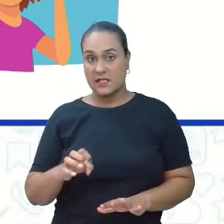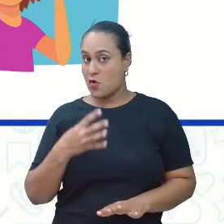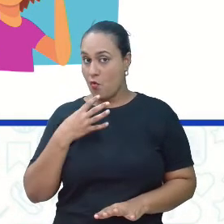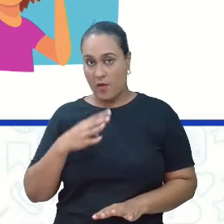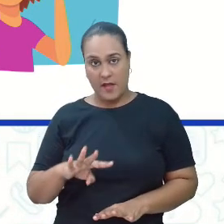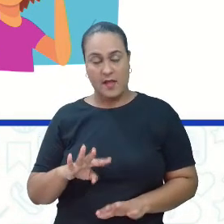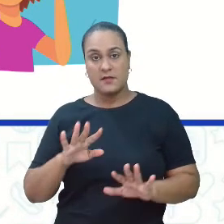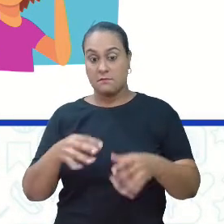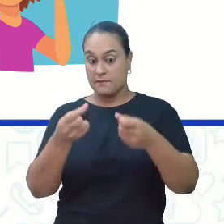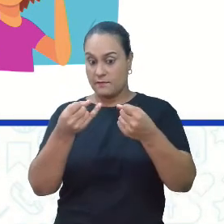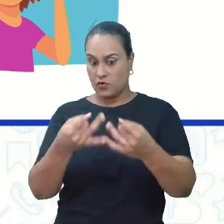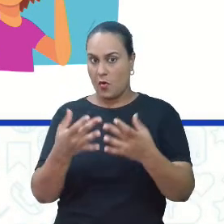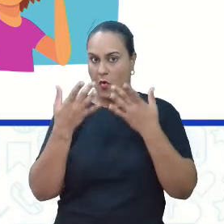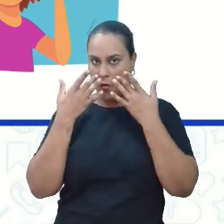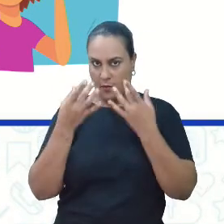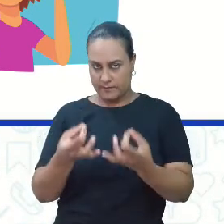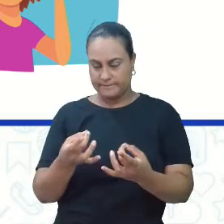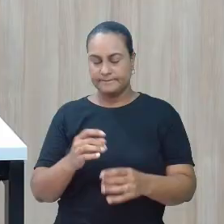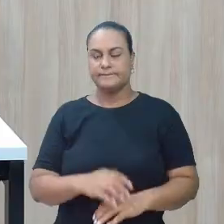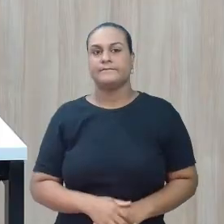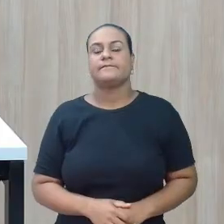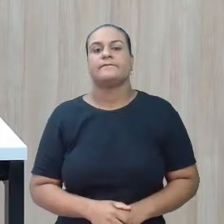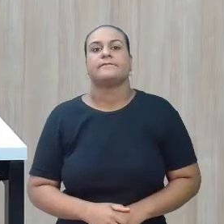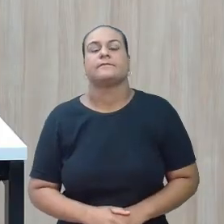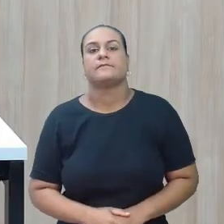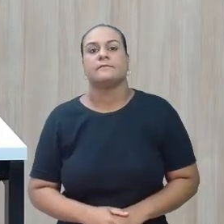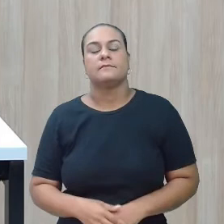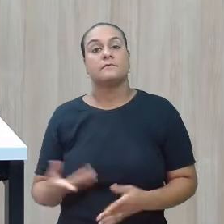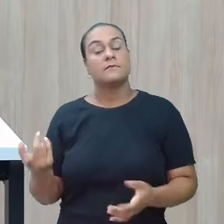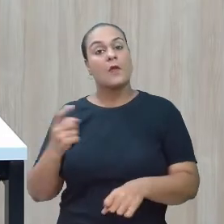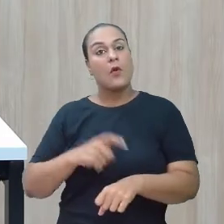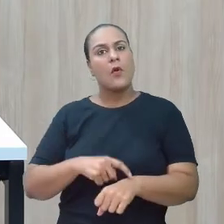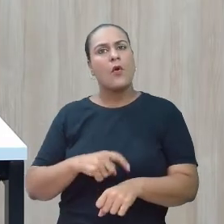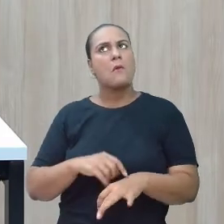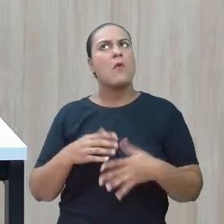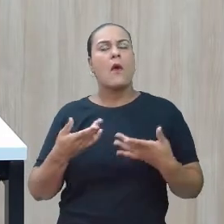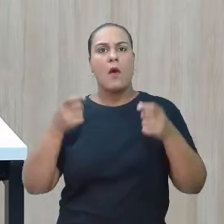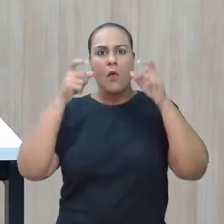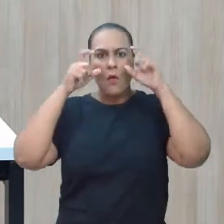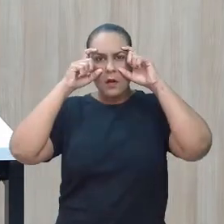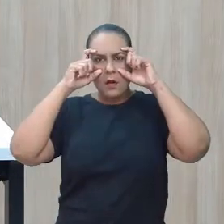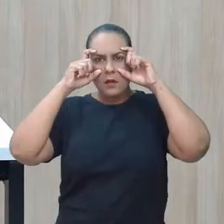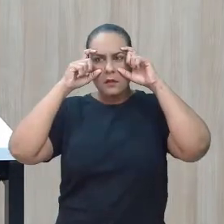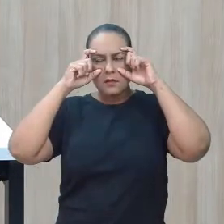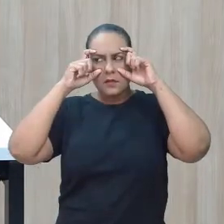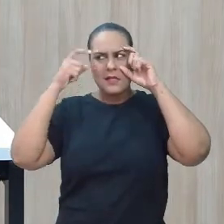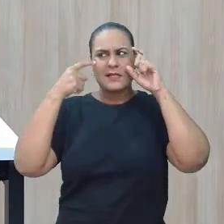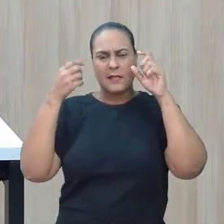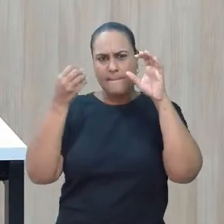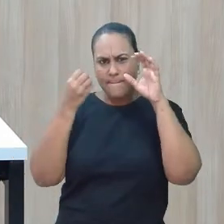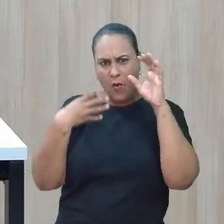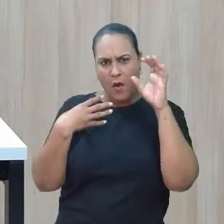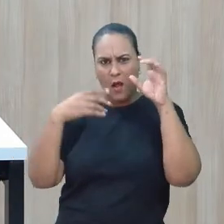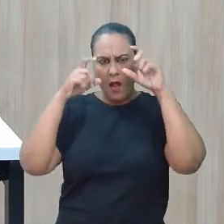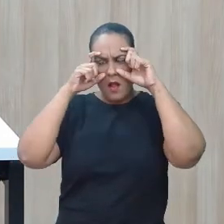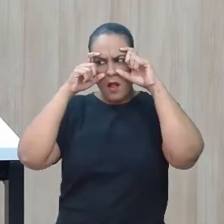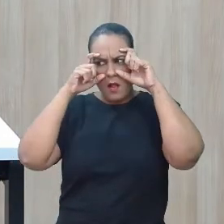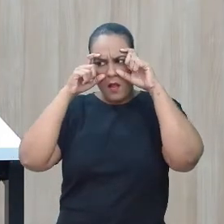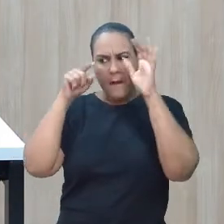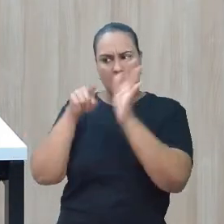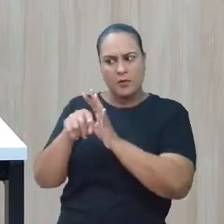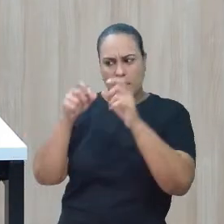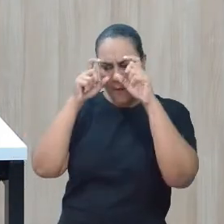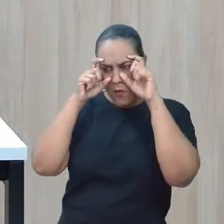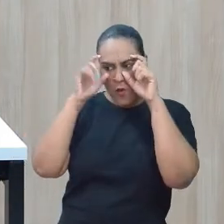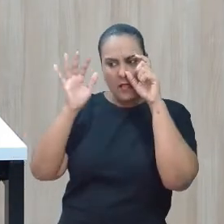Aí, pessoal, é que vocês vão ter que ver que é a hora que vai escolher qual a lente. Aí o médico diz, tá bem, esse é